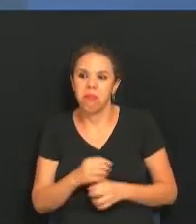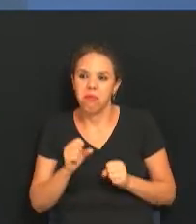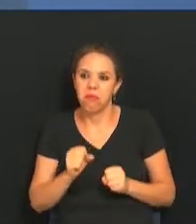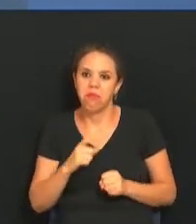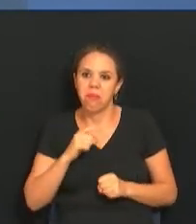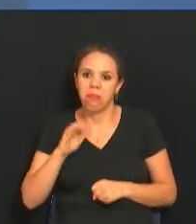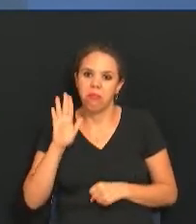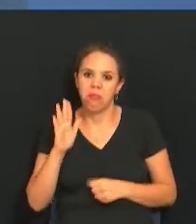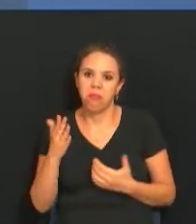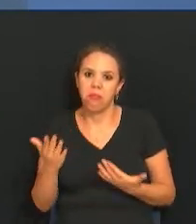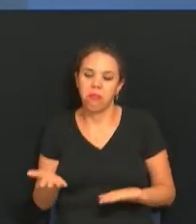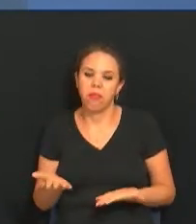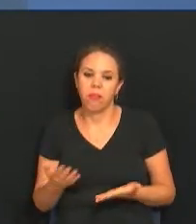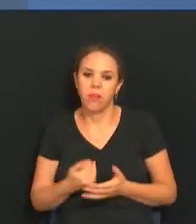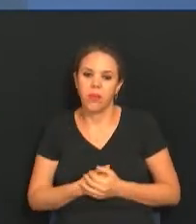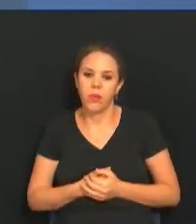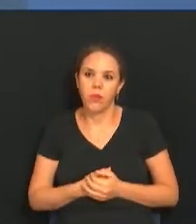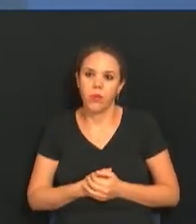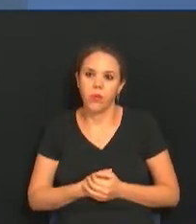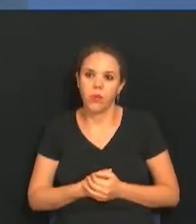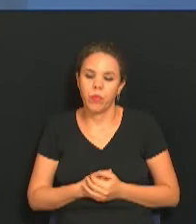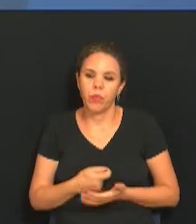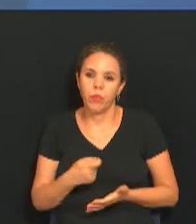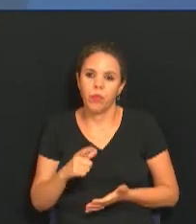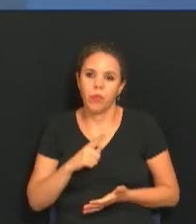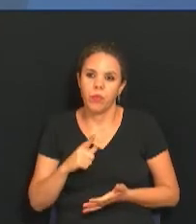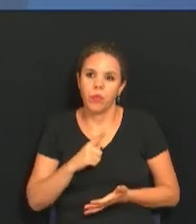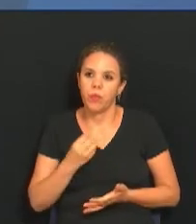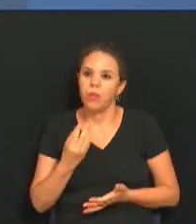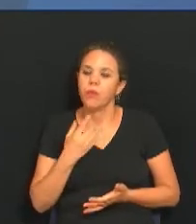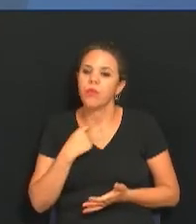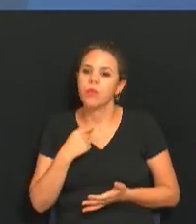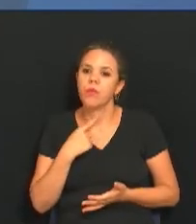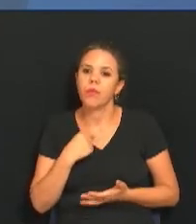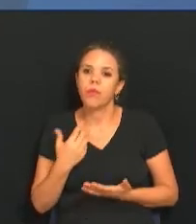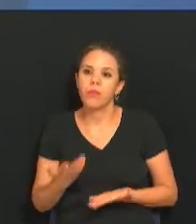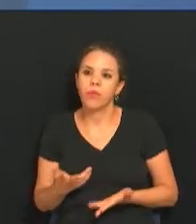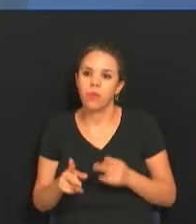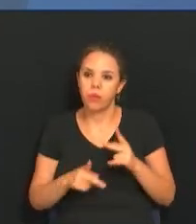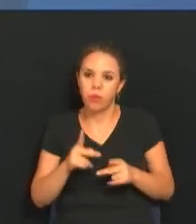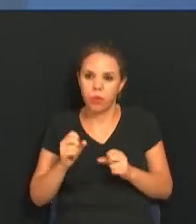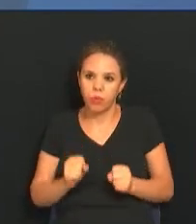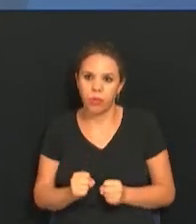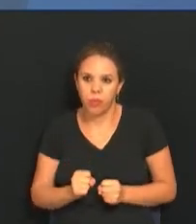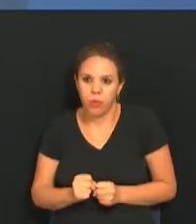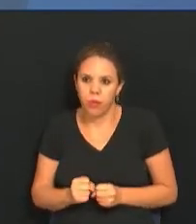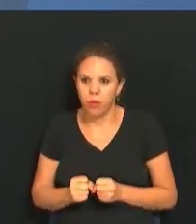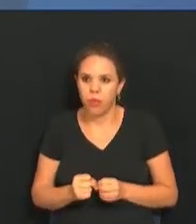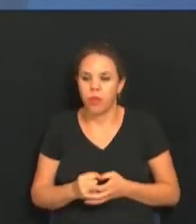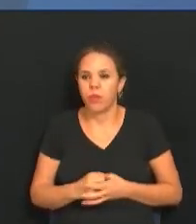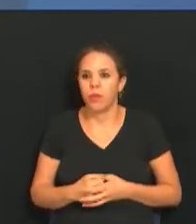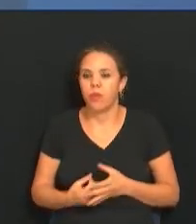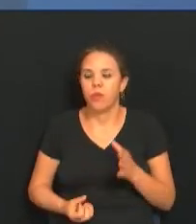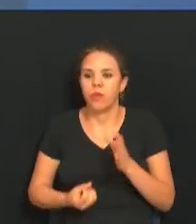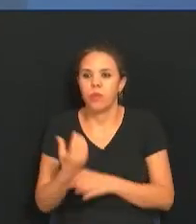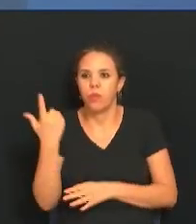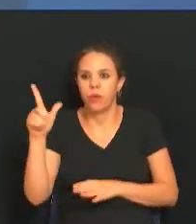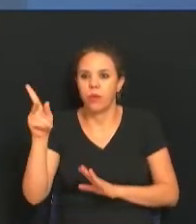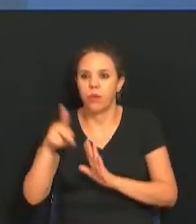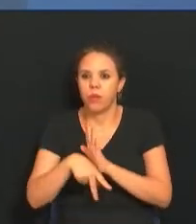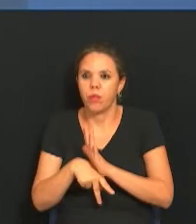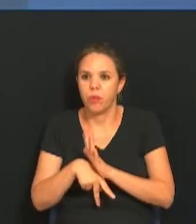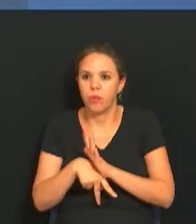mais. Basta existir a boa vontade daqueles que podem dar o emprego. Inclusive, nós criamos um outro projeto,